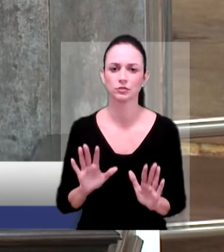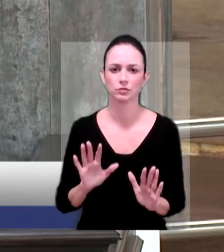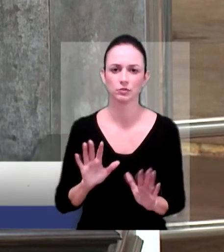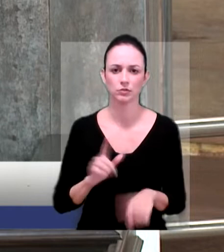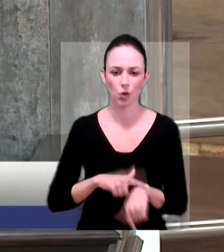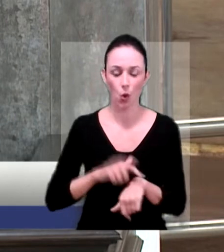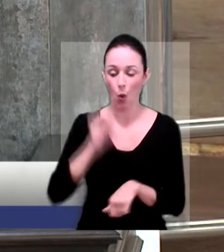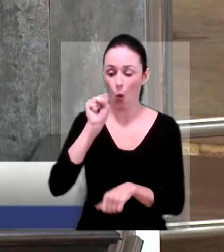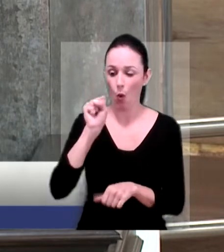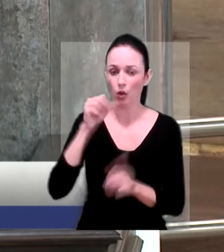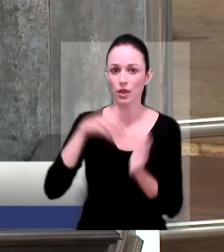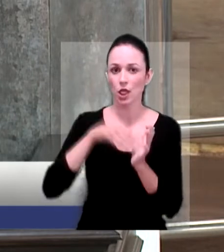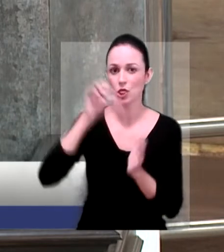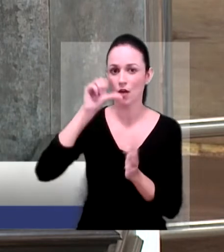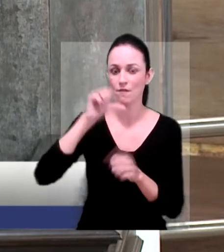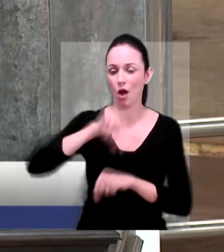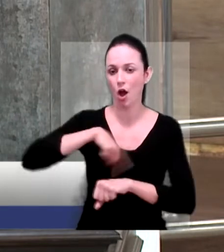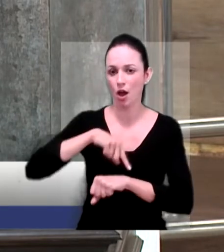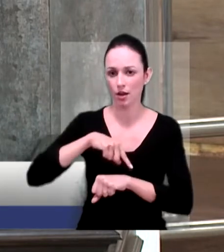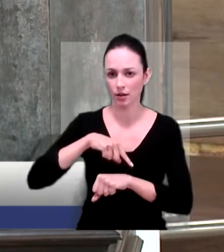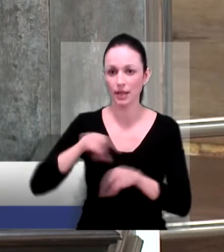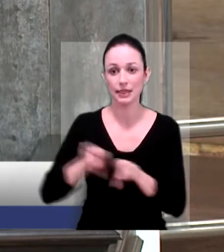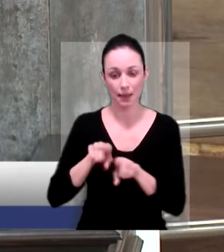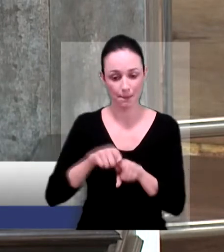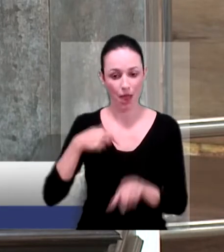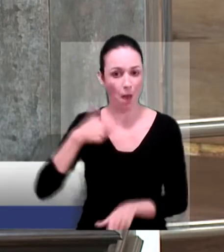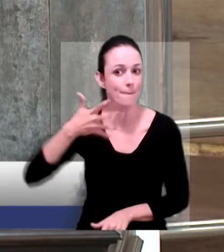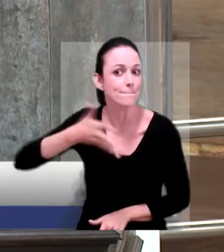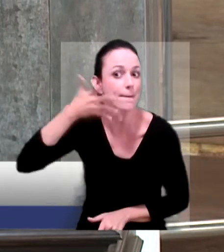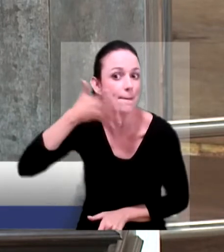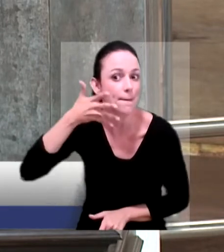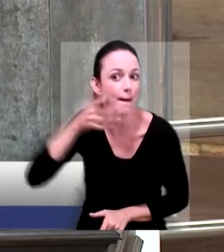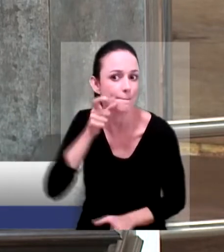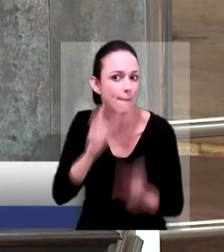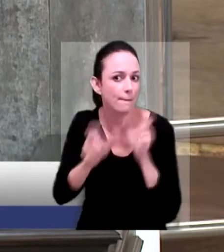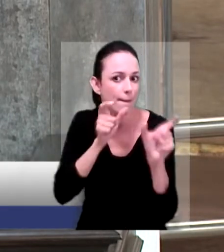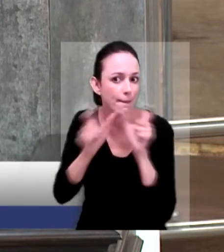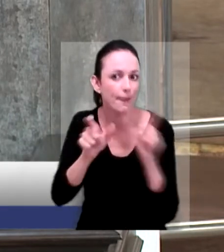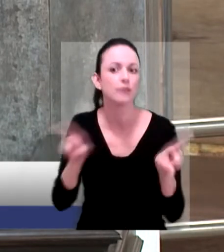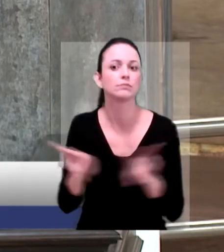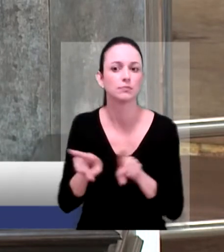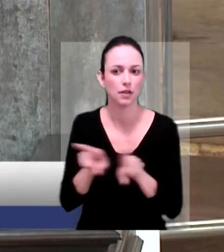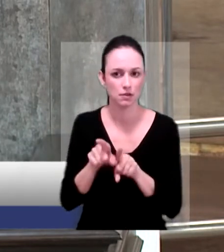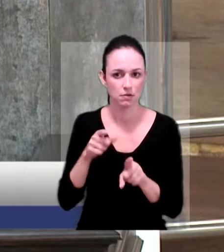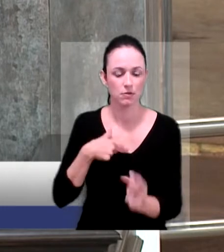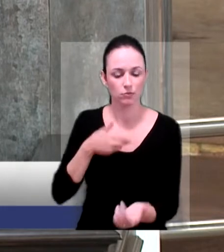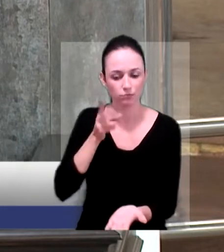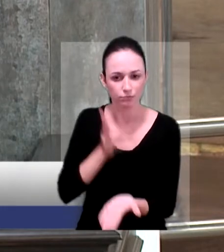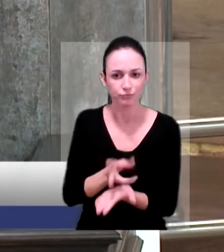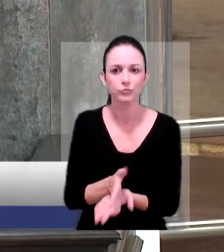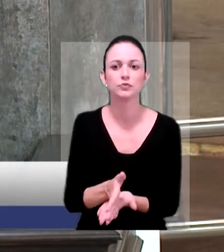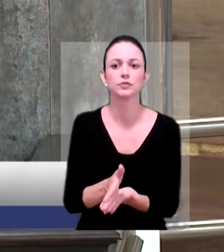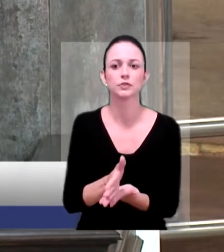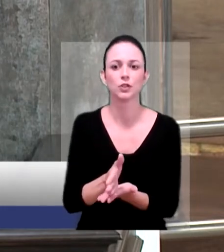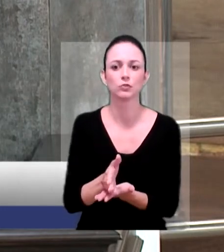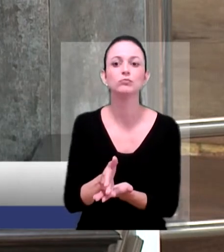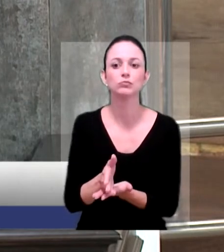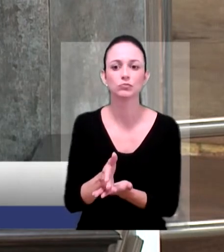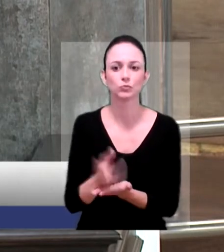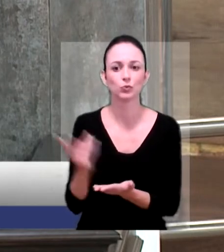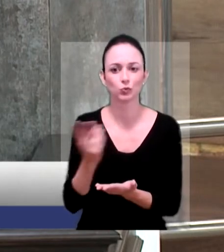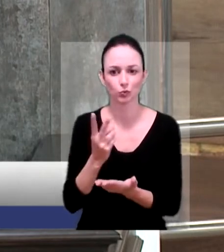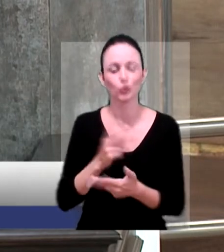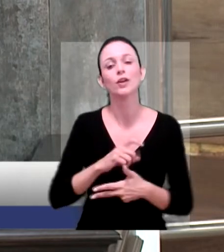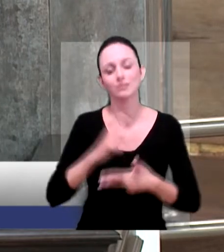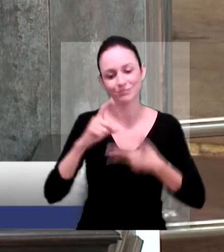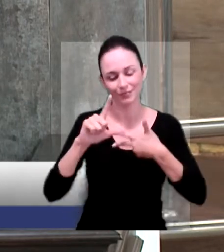E se mantém na minha fala, nesse exato momento, pela convicção da autonomia dos dois poderes. Senhor presidente, desejo-lhe sucesso